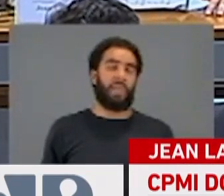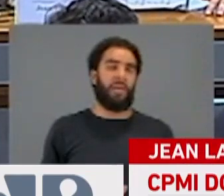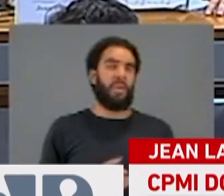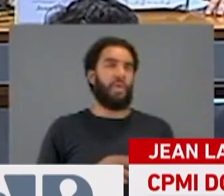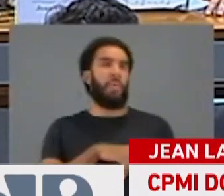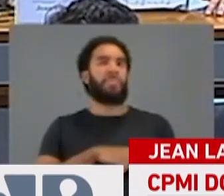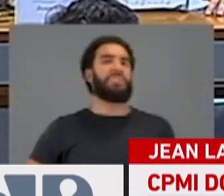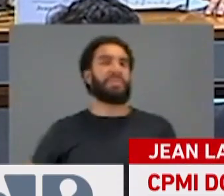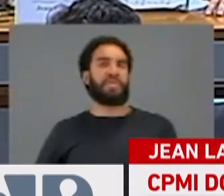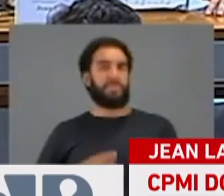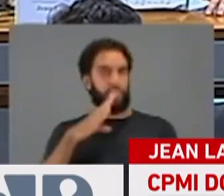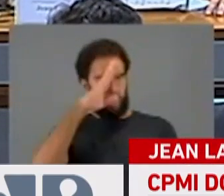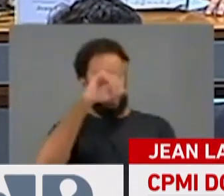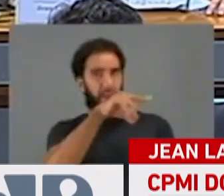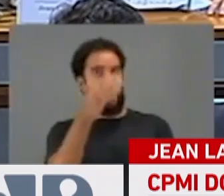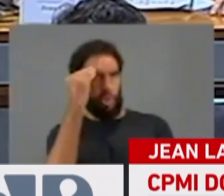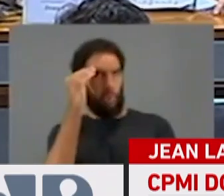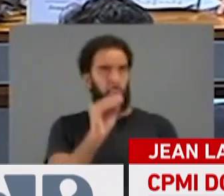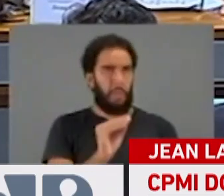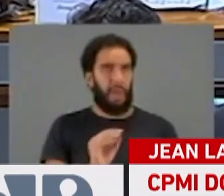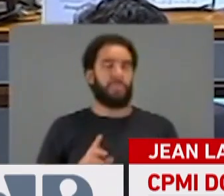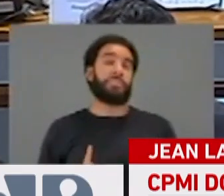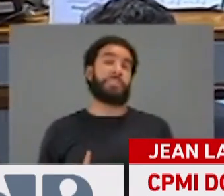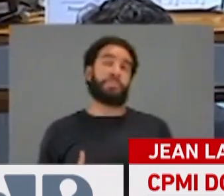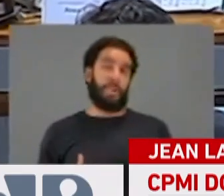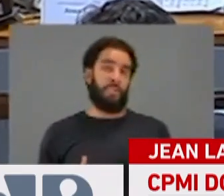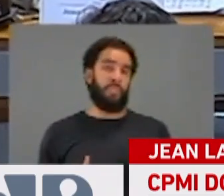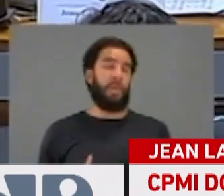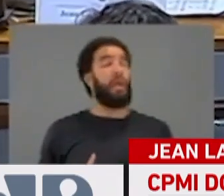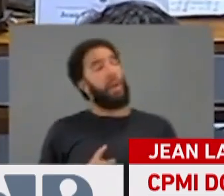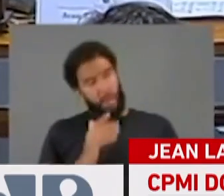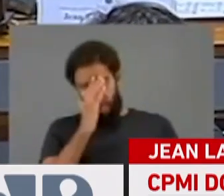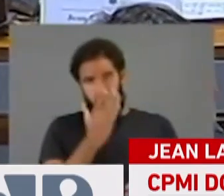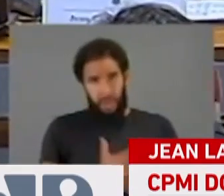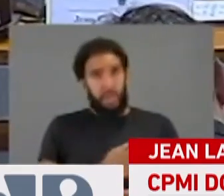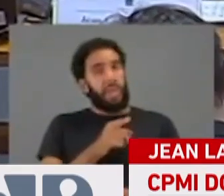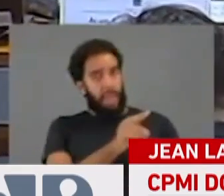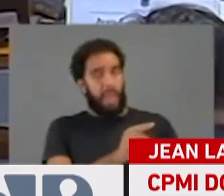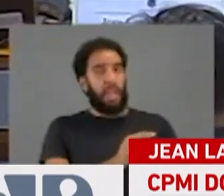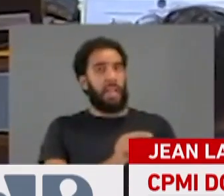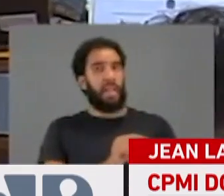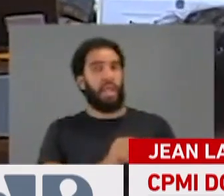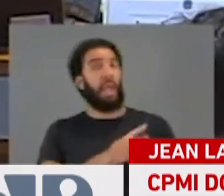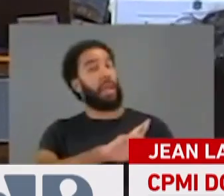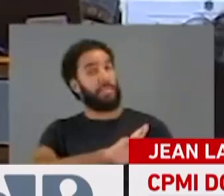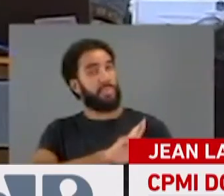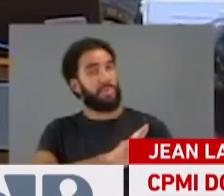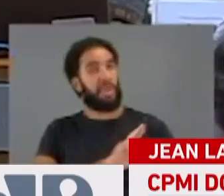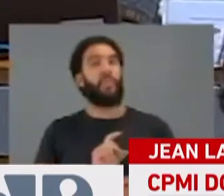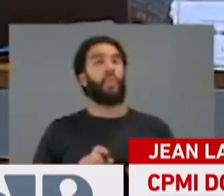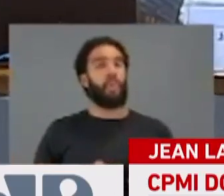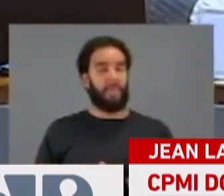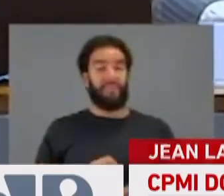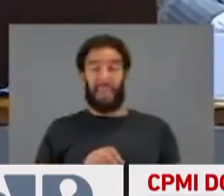esses atentados o próprio Presidente bolsonaro é que tem uma palavra dele a capacidade